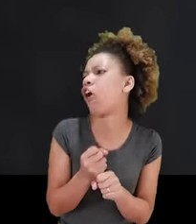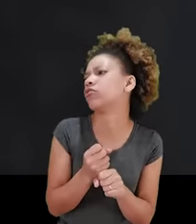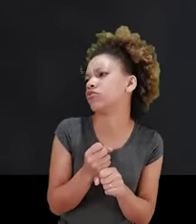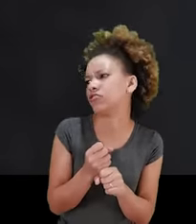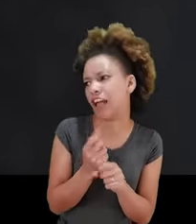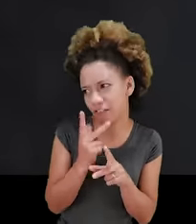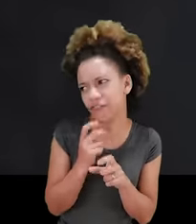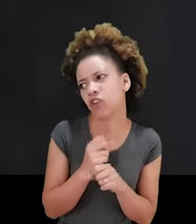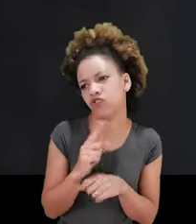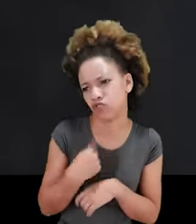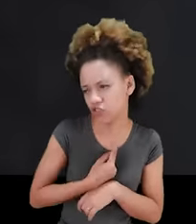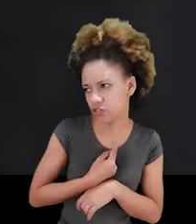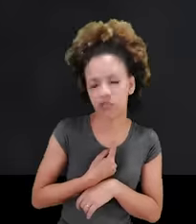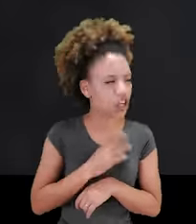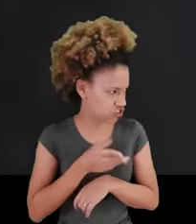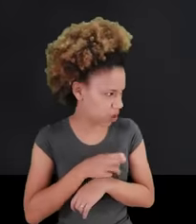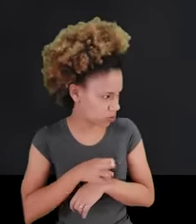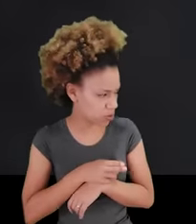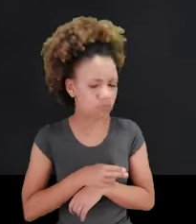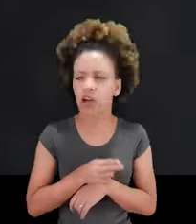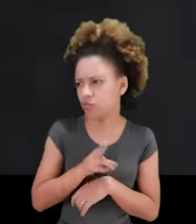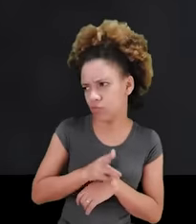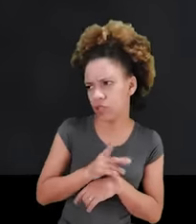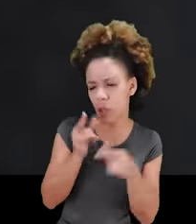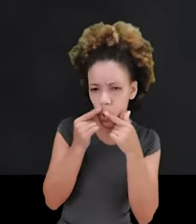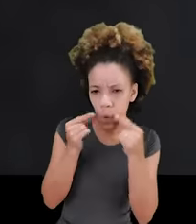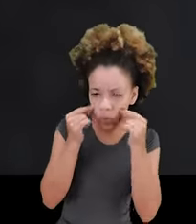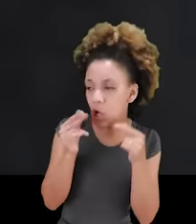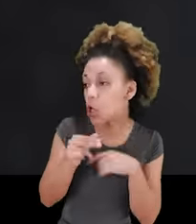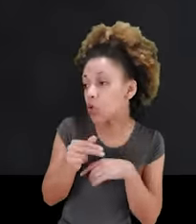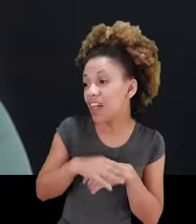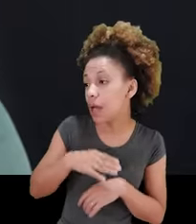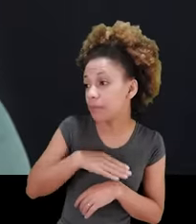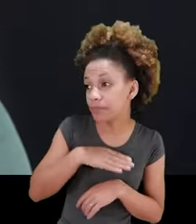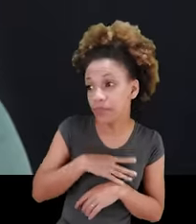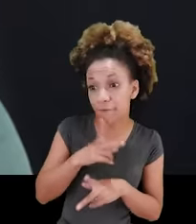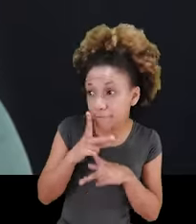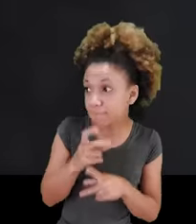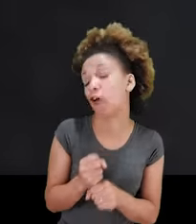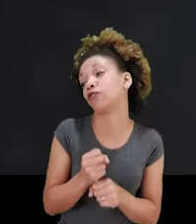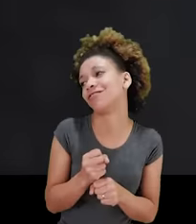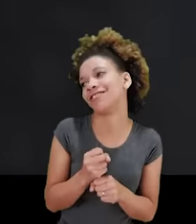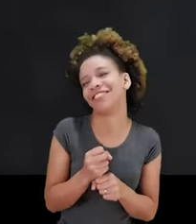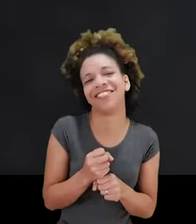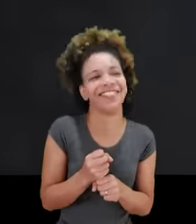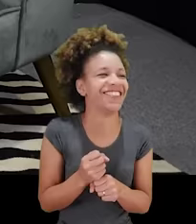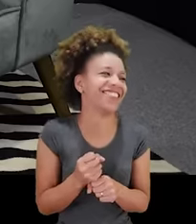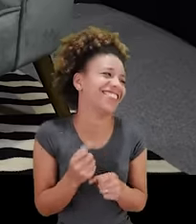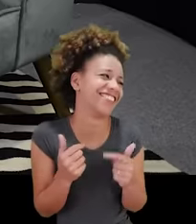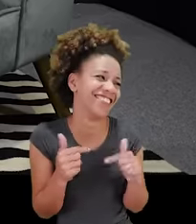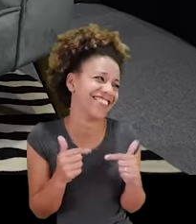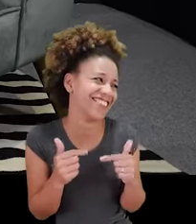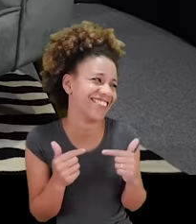bigode. Eu já usei bigode, já usaste bigode. Não, tu és brasileiro, o teu bigode nunca será um bigode. O bigode português é fortíssimo. E tem uma. Então, é